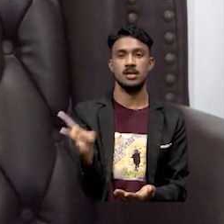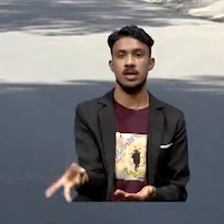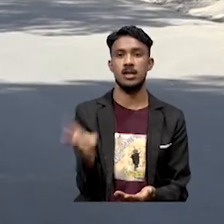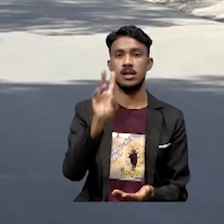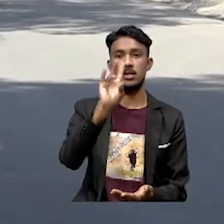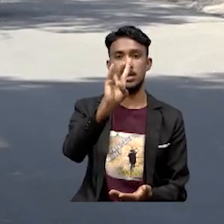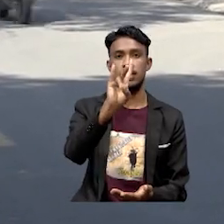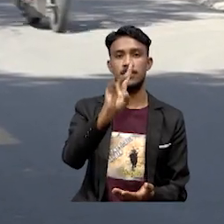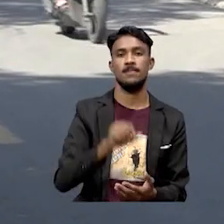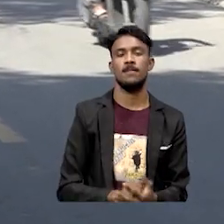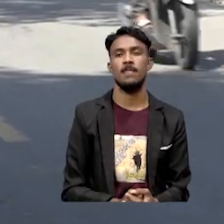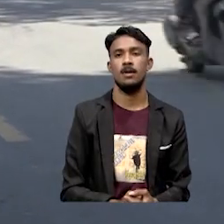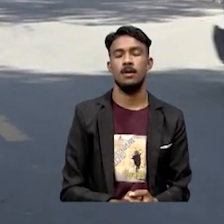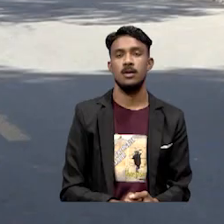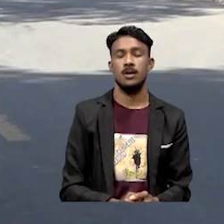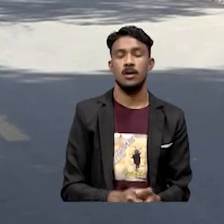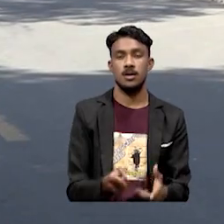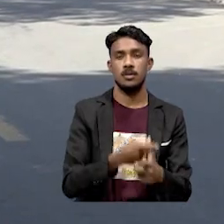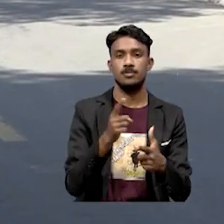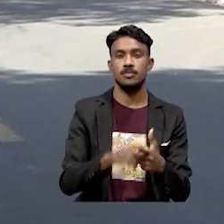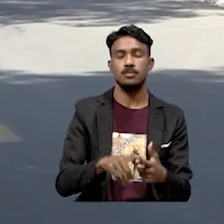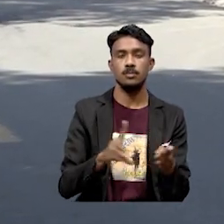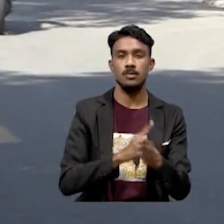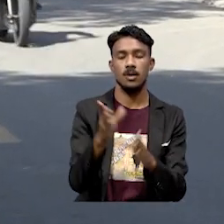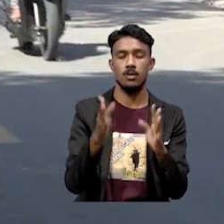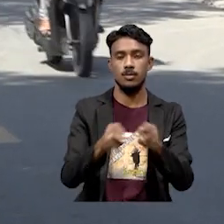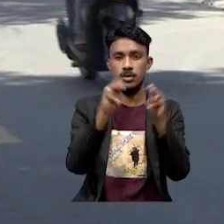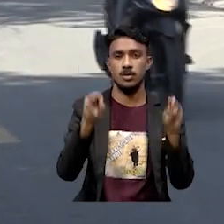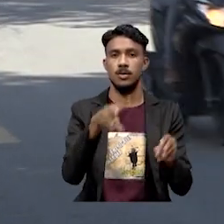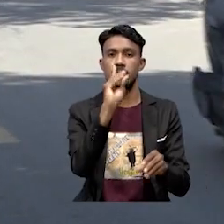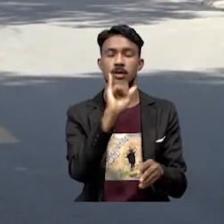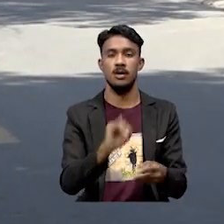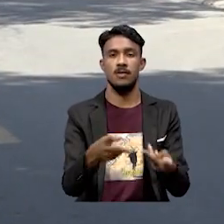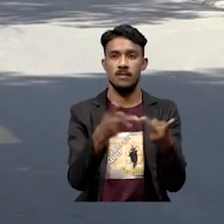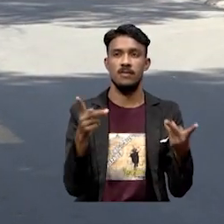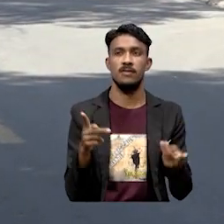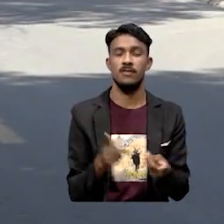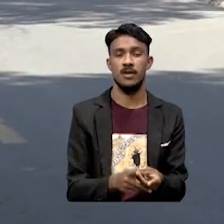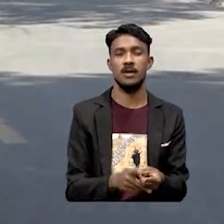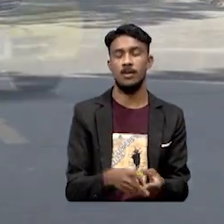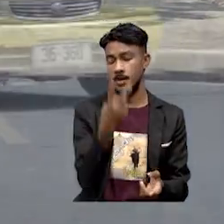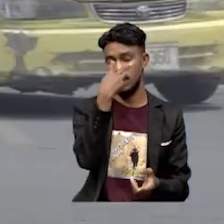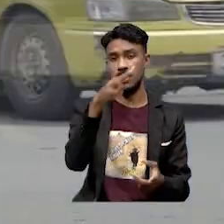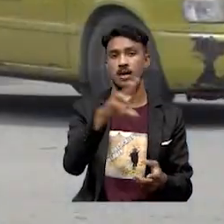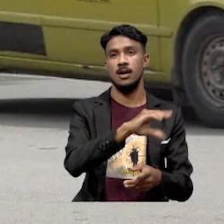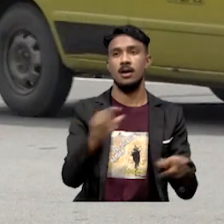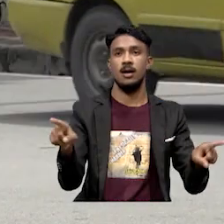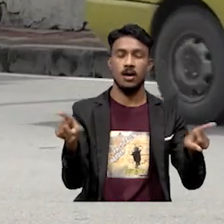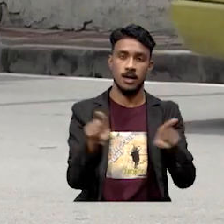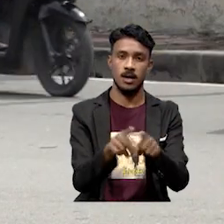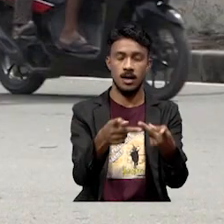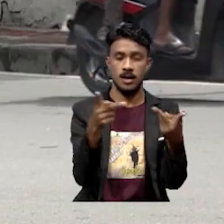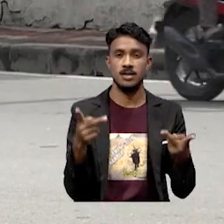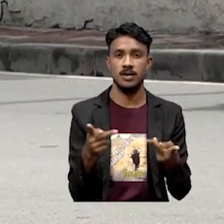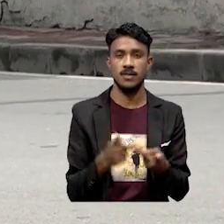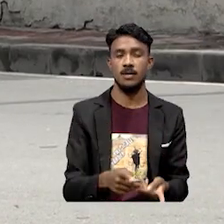29.146.77. Além de nemos autoridade do município de Ilhéus, se tal mata tamba halte sira nebe estabeleciona, hanessa em área mandarim, tamba